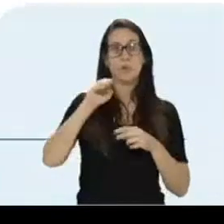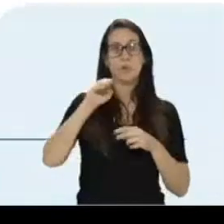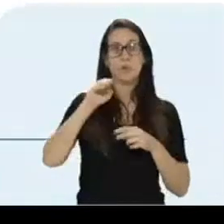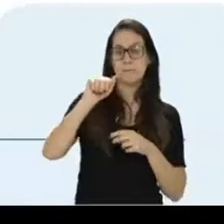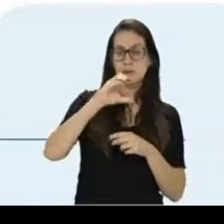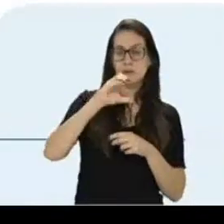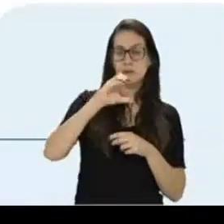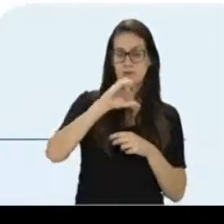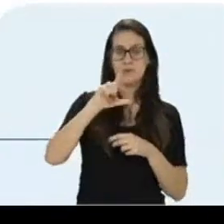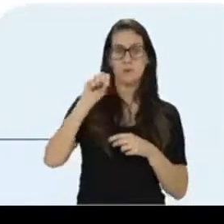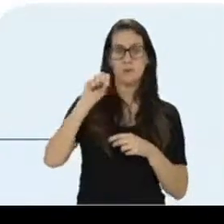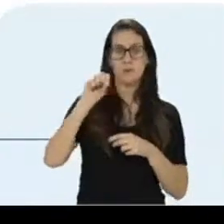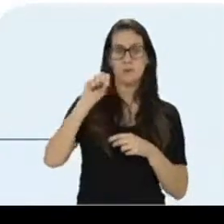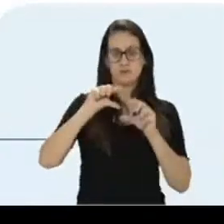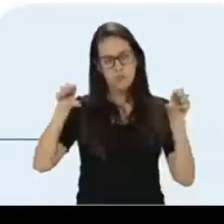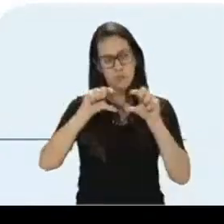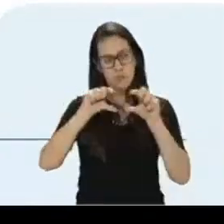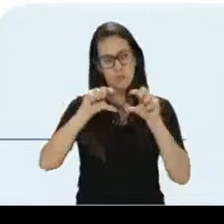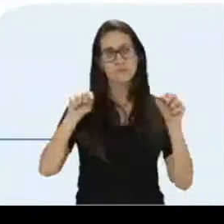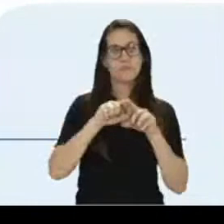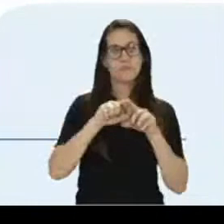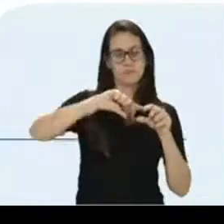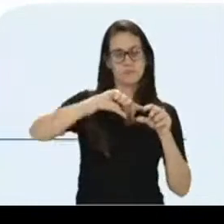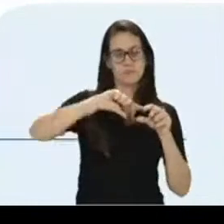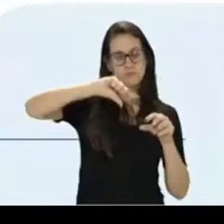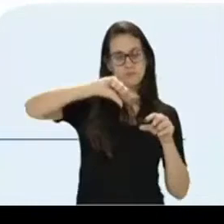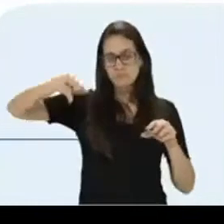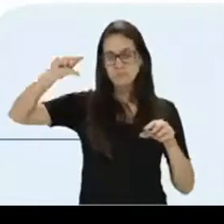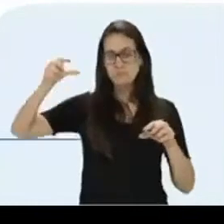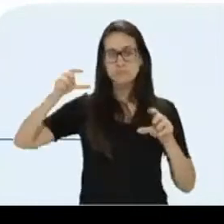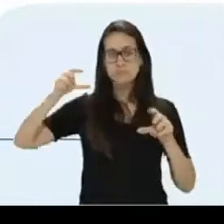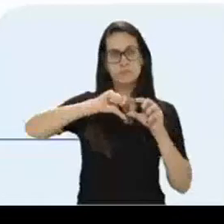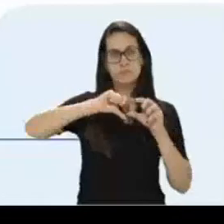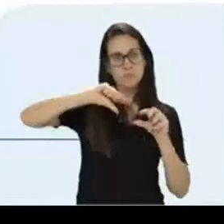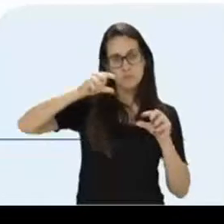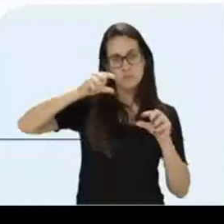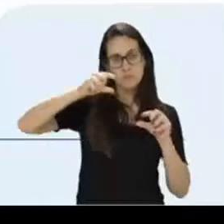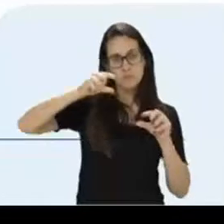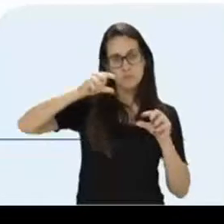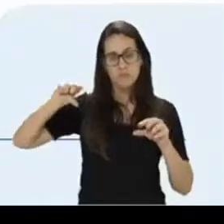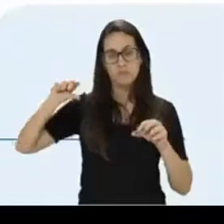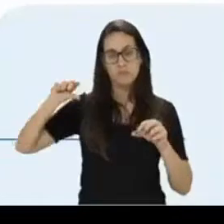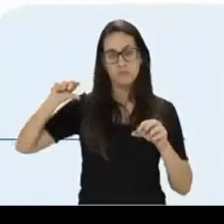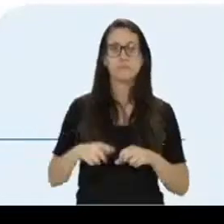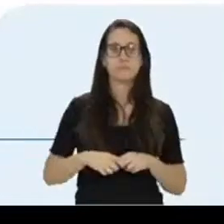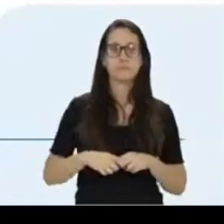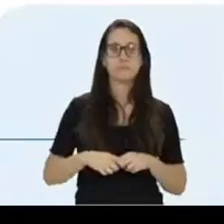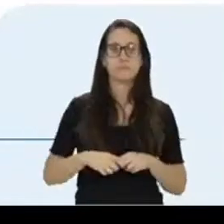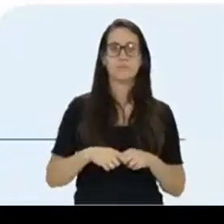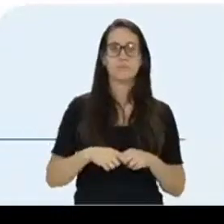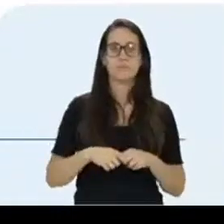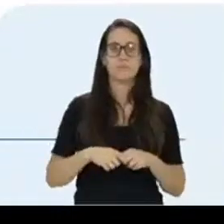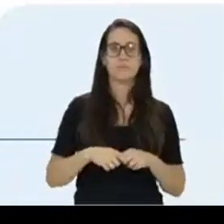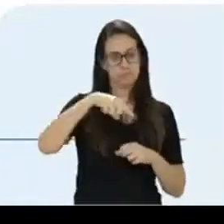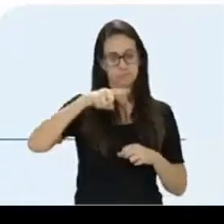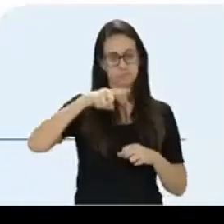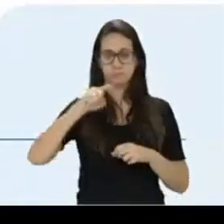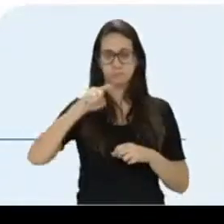espirilo, as espiroquetas, que como se fossem hélice, então ela tem um contato